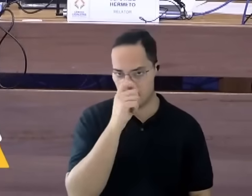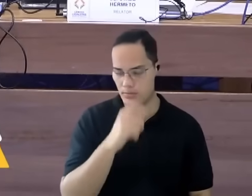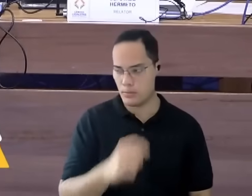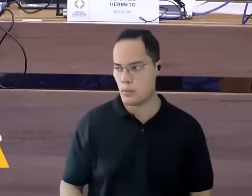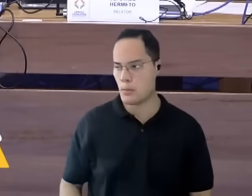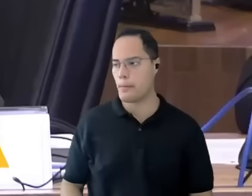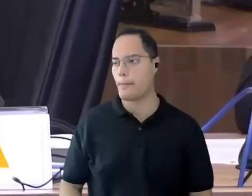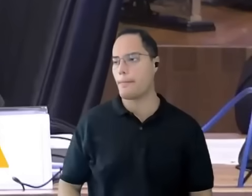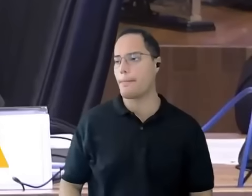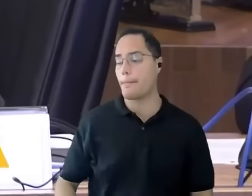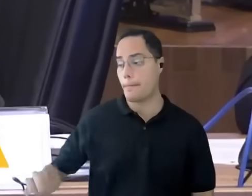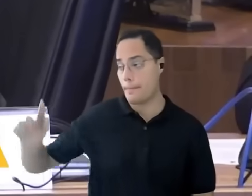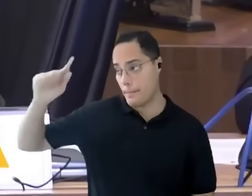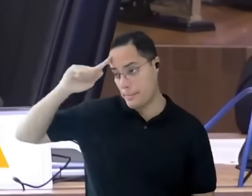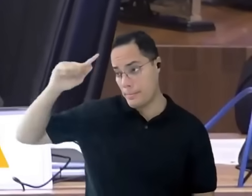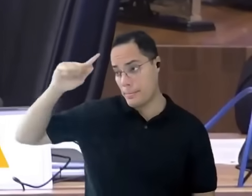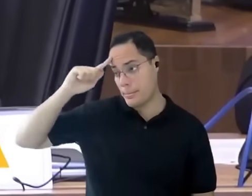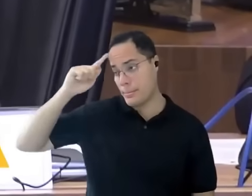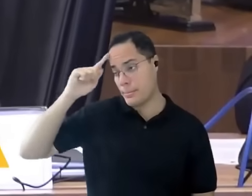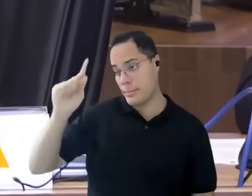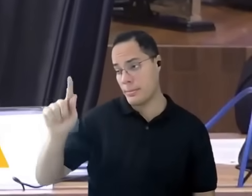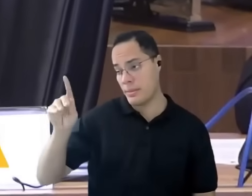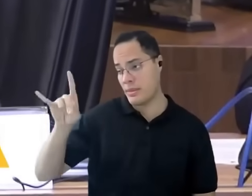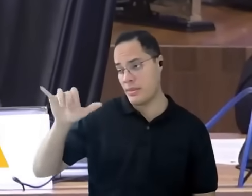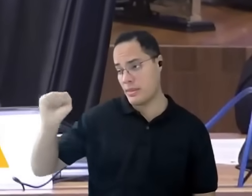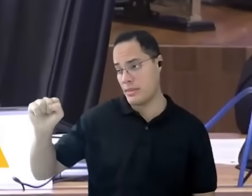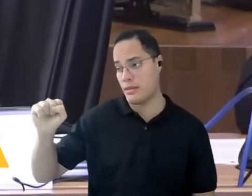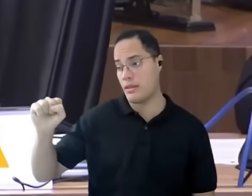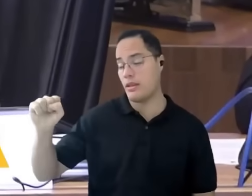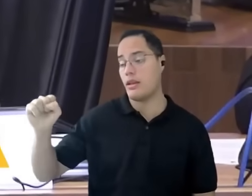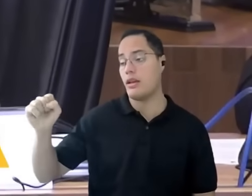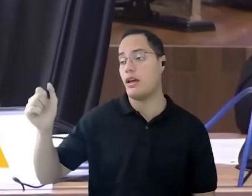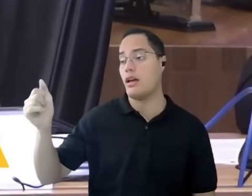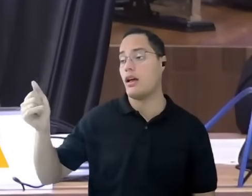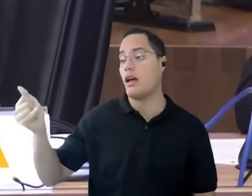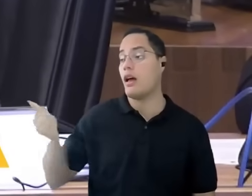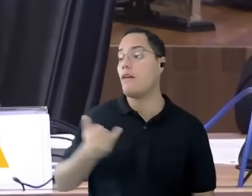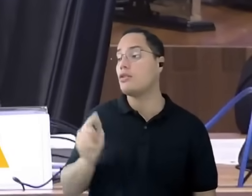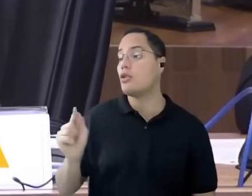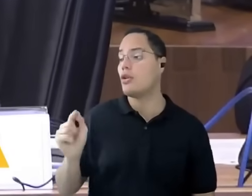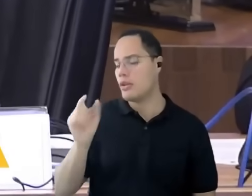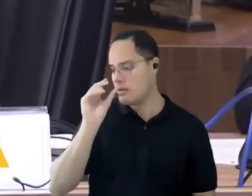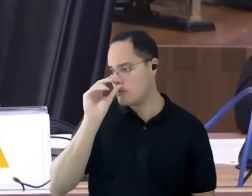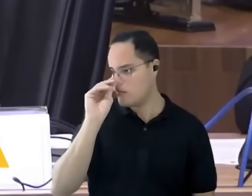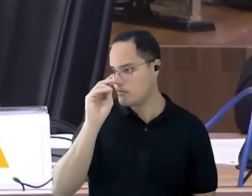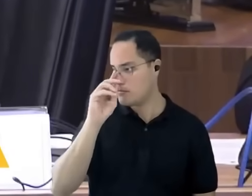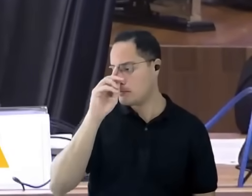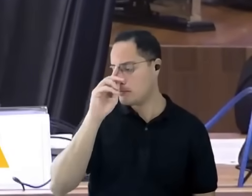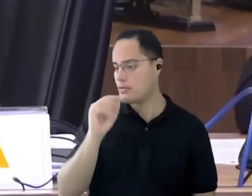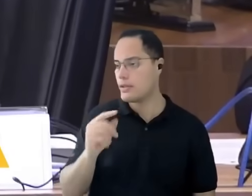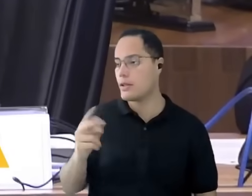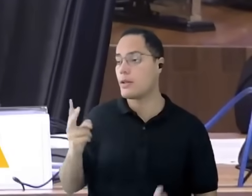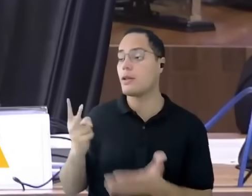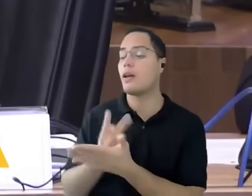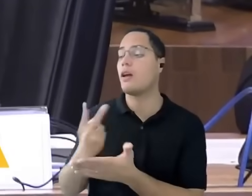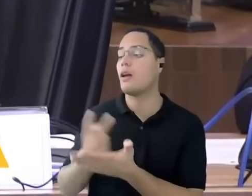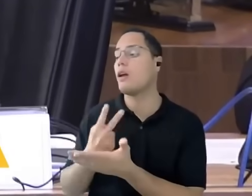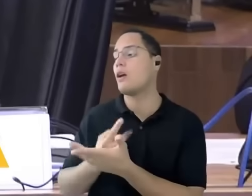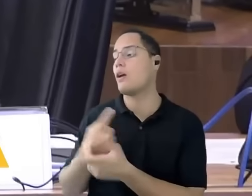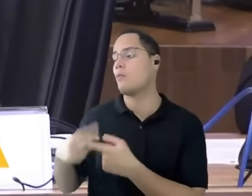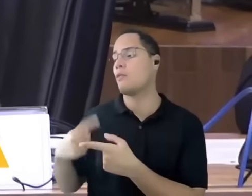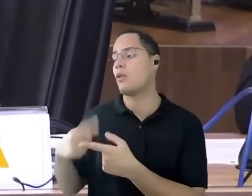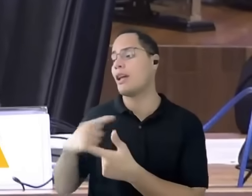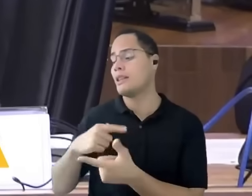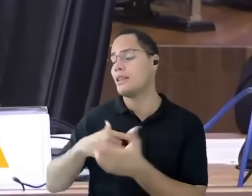informou na CPM do congresso nacional ter sido levado ao erro por conta de informações divergentes